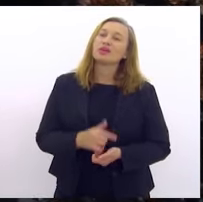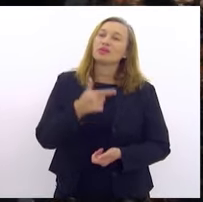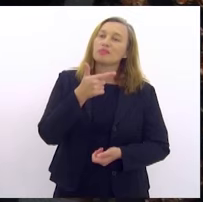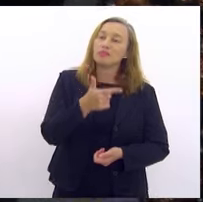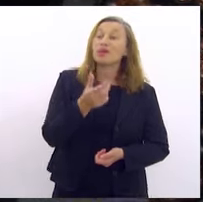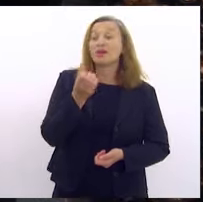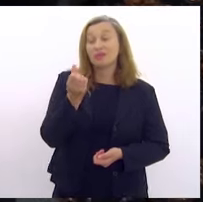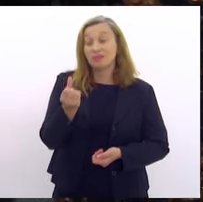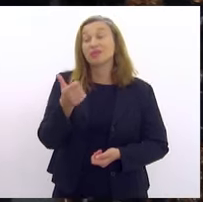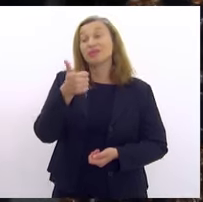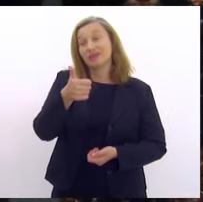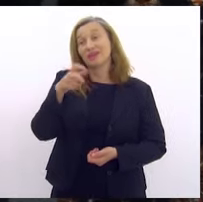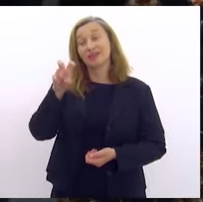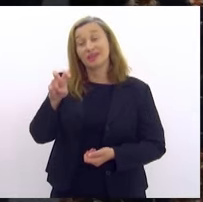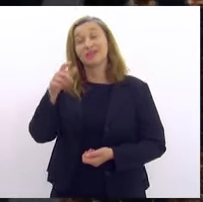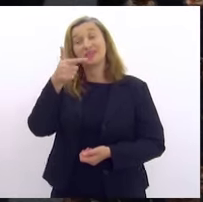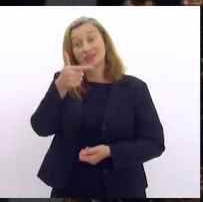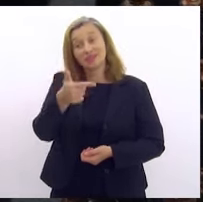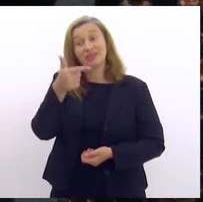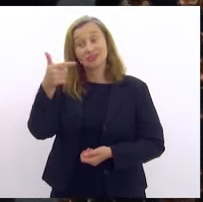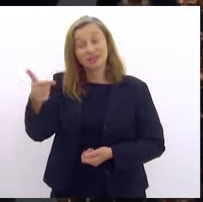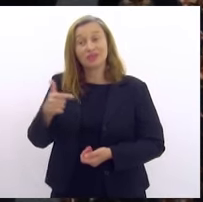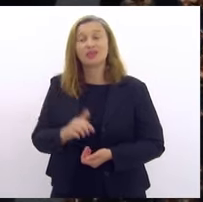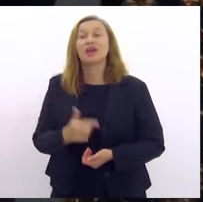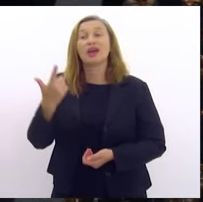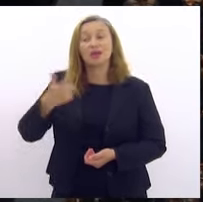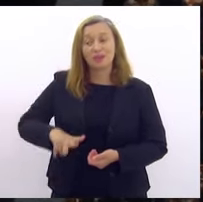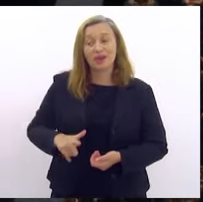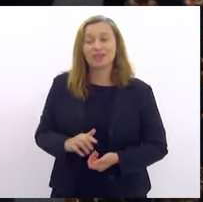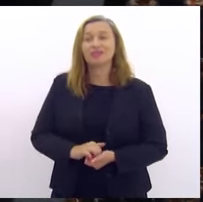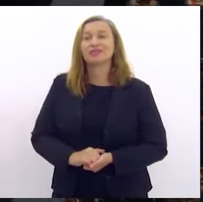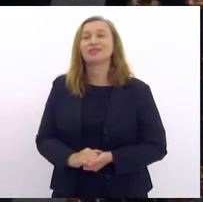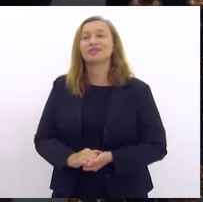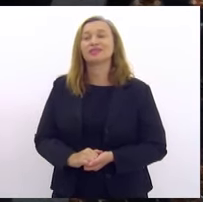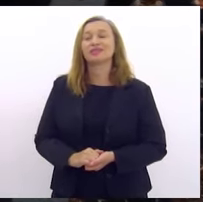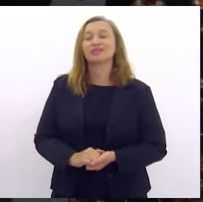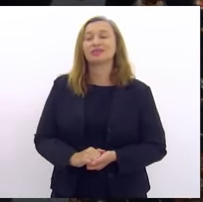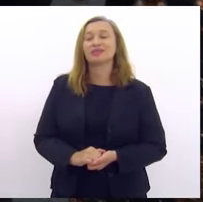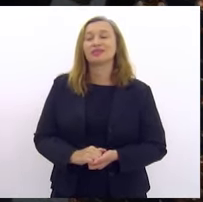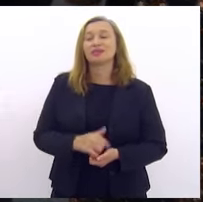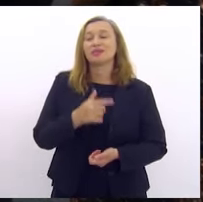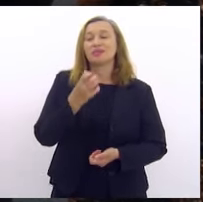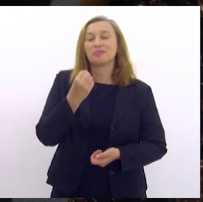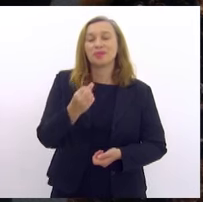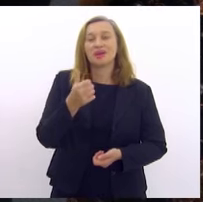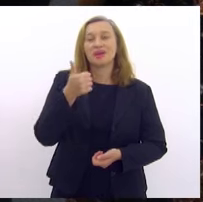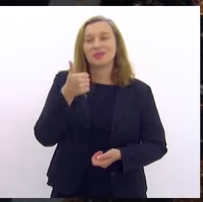6115 de 22. Espera aí, repete, por favor. Vou devagarinho.